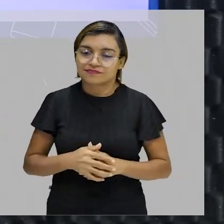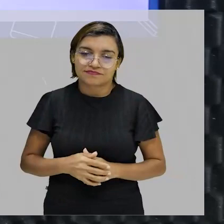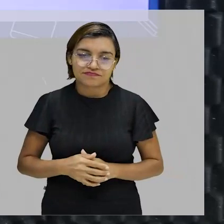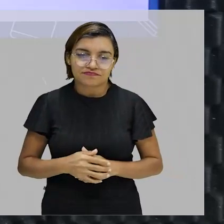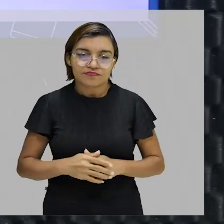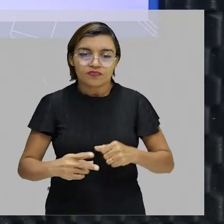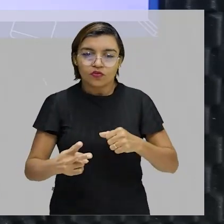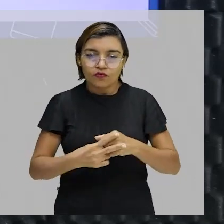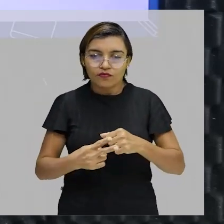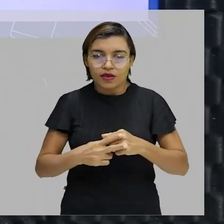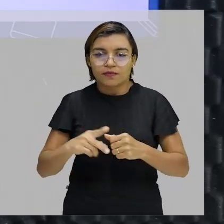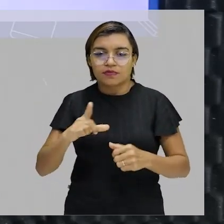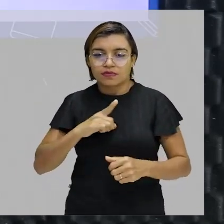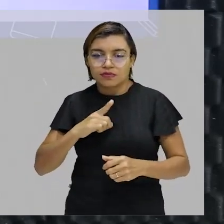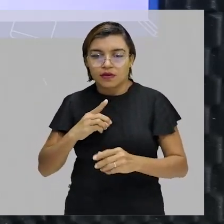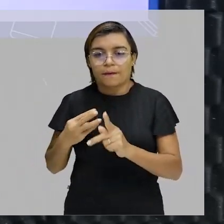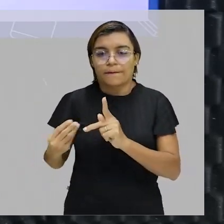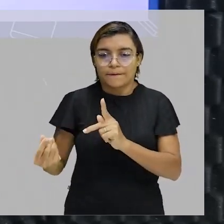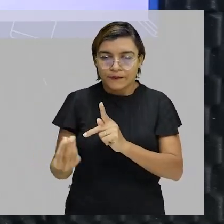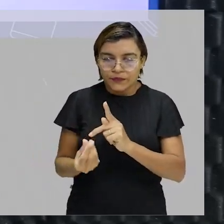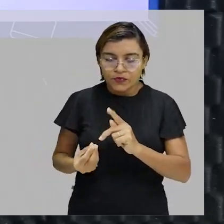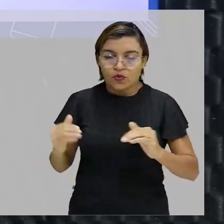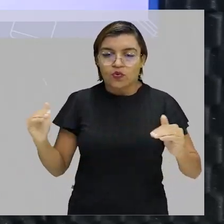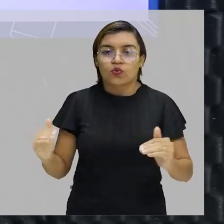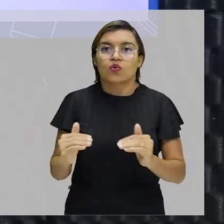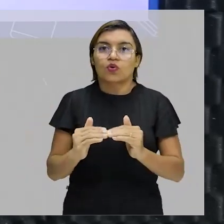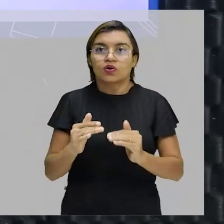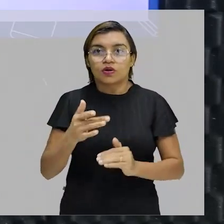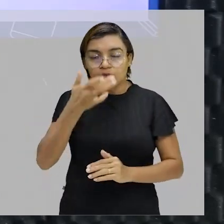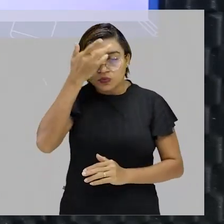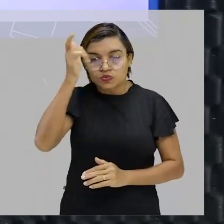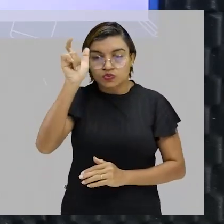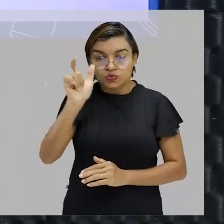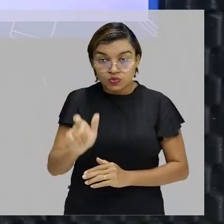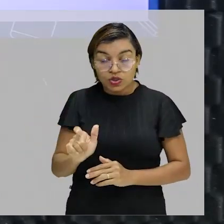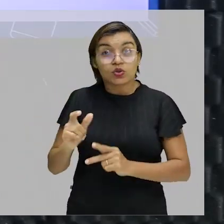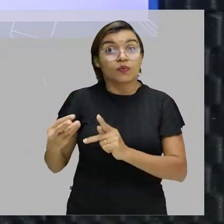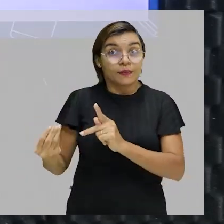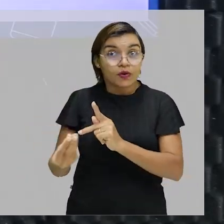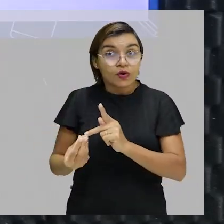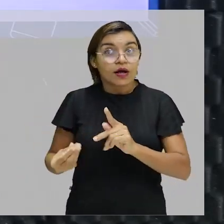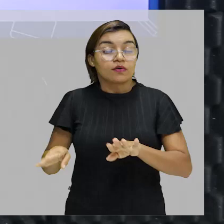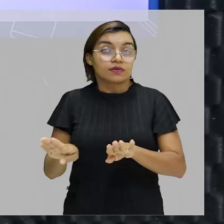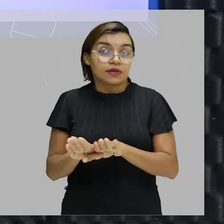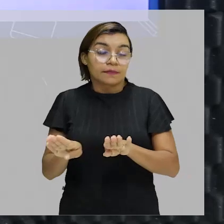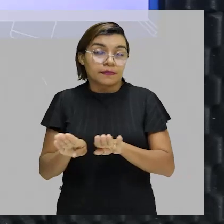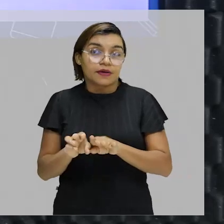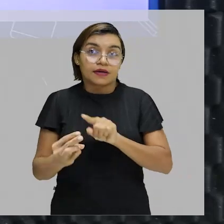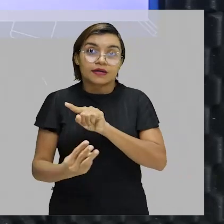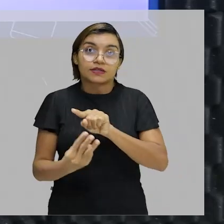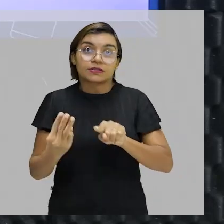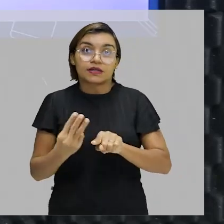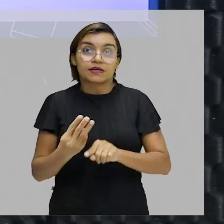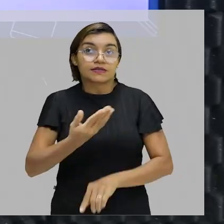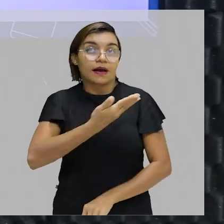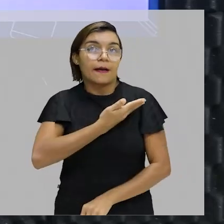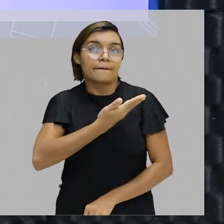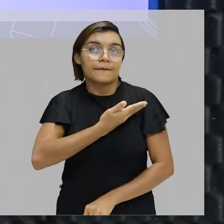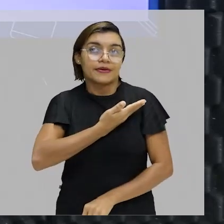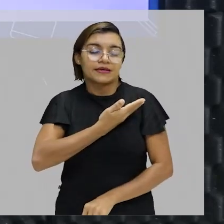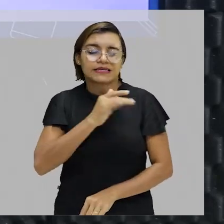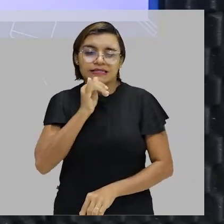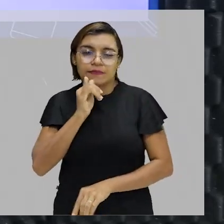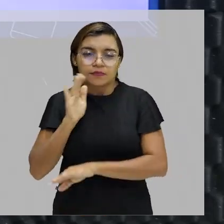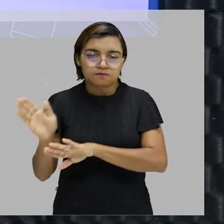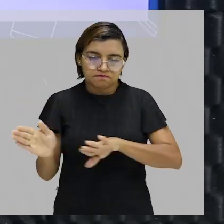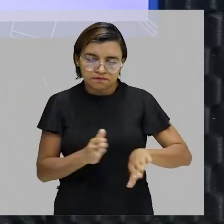o verbo se apresenta no plural, ele vai concordar com o sujeito que está no plural. Agora, ó, as suas 3 amigas francesas nos